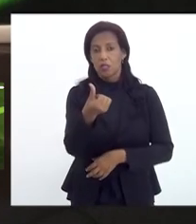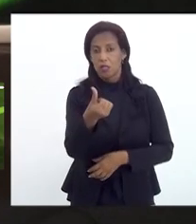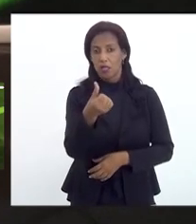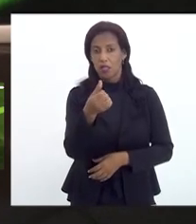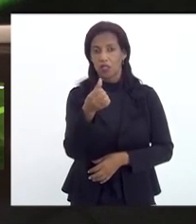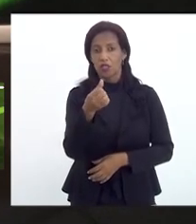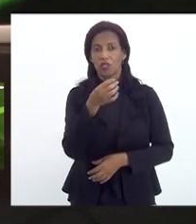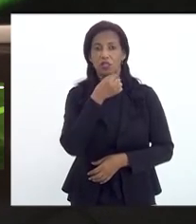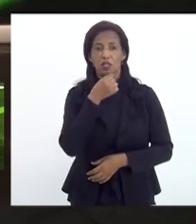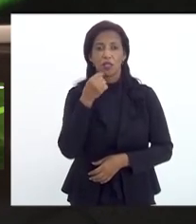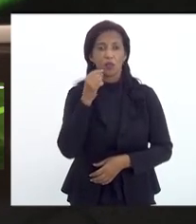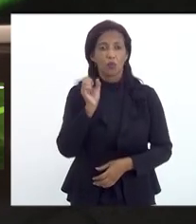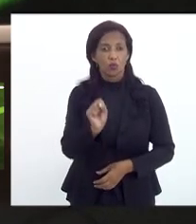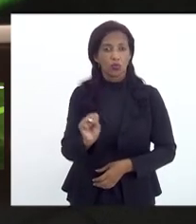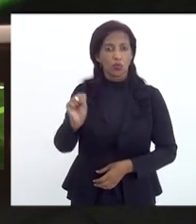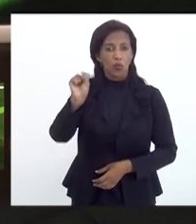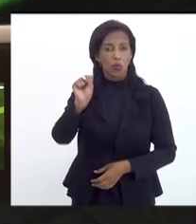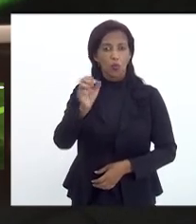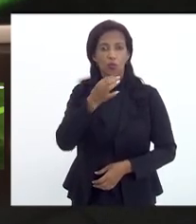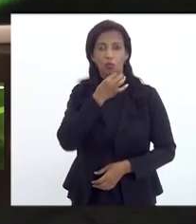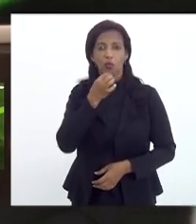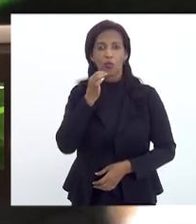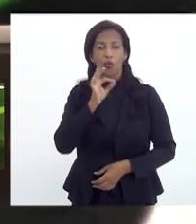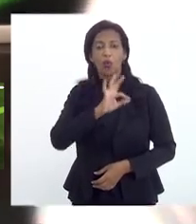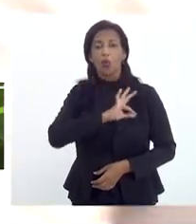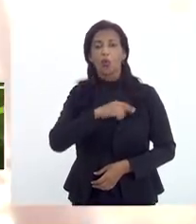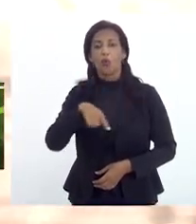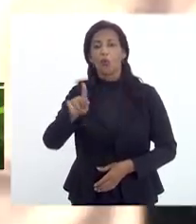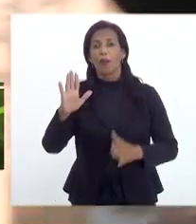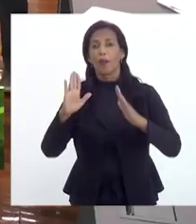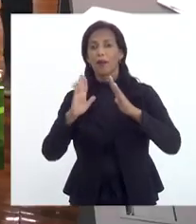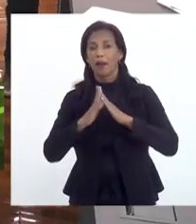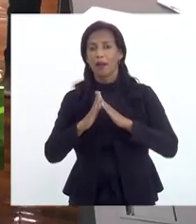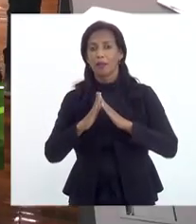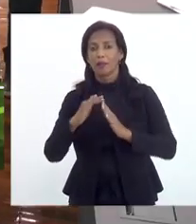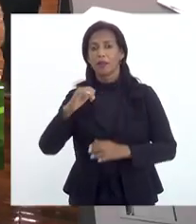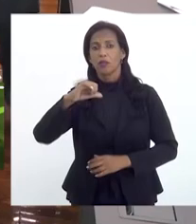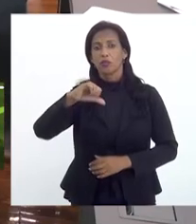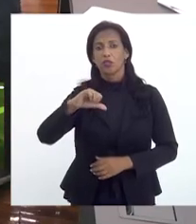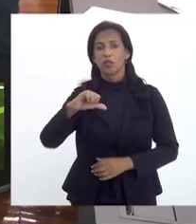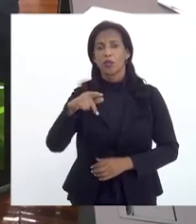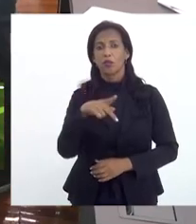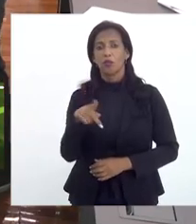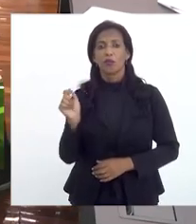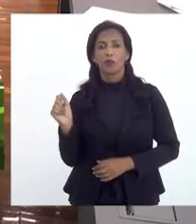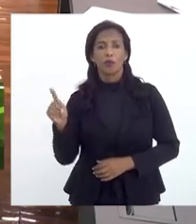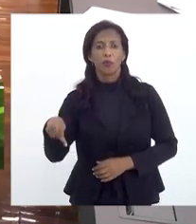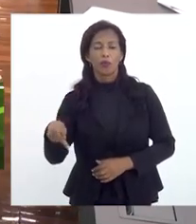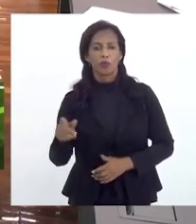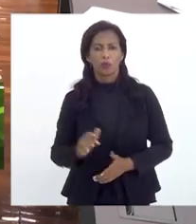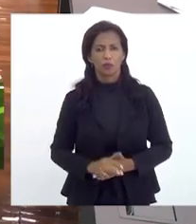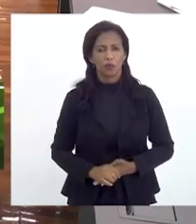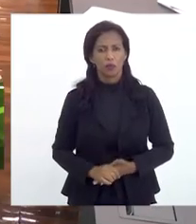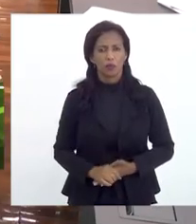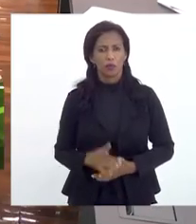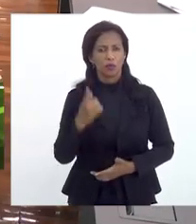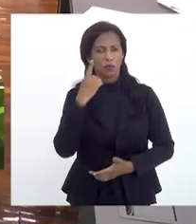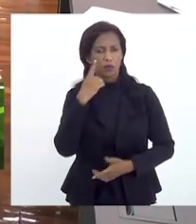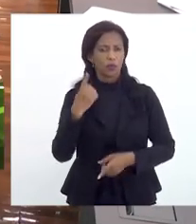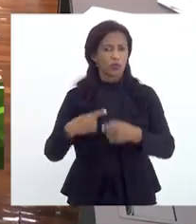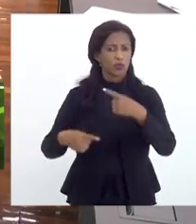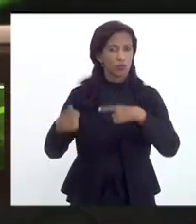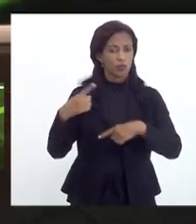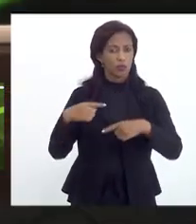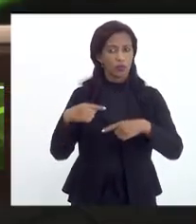No dia 8 de setembro O policial militar Foi para casa Dia 9 A professora Se aposentou Então a gente está Voltando no